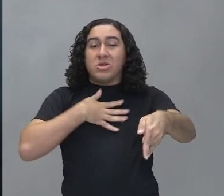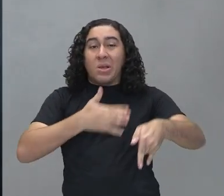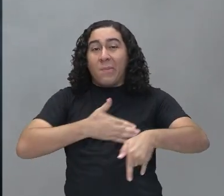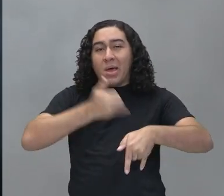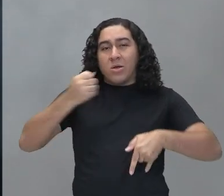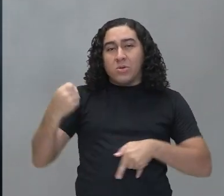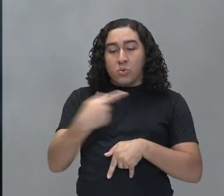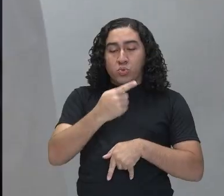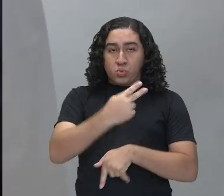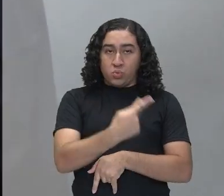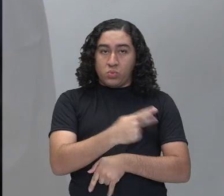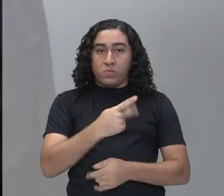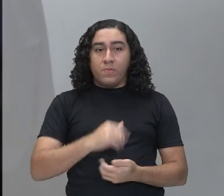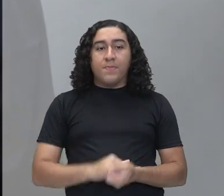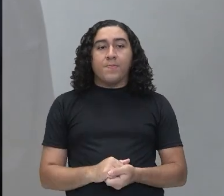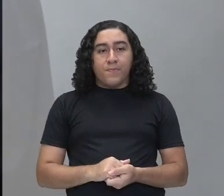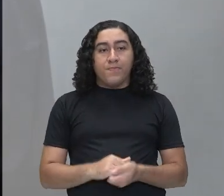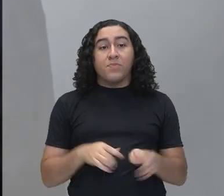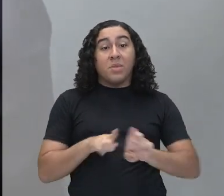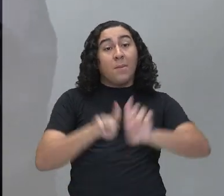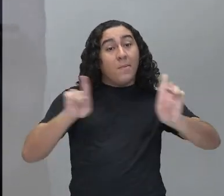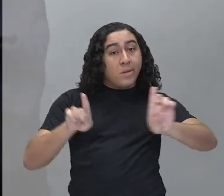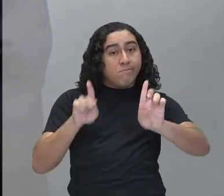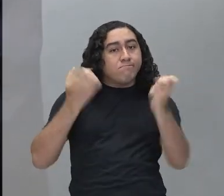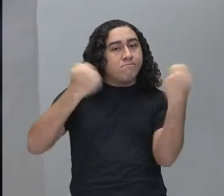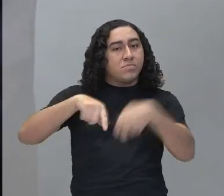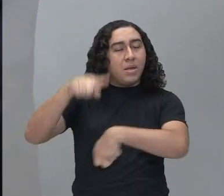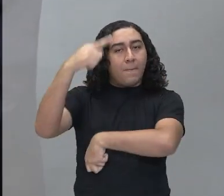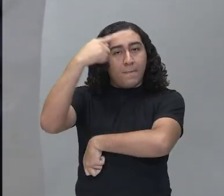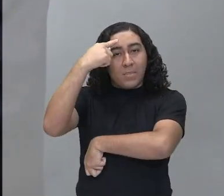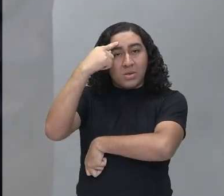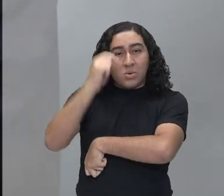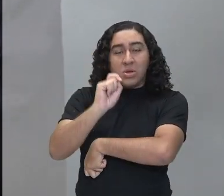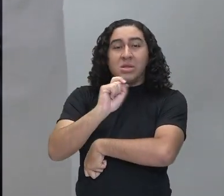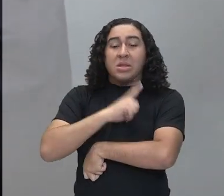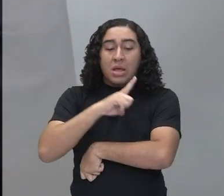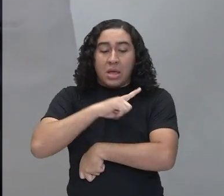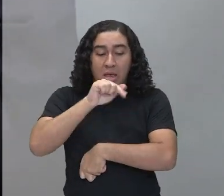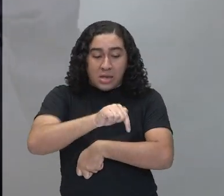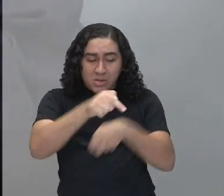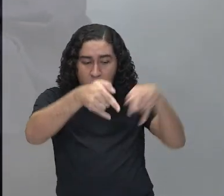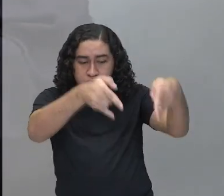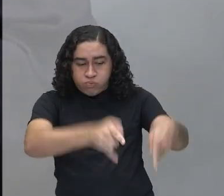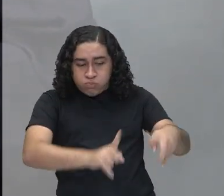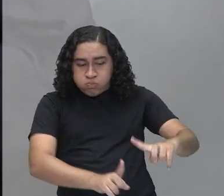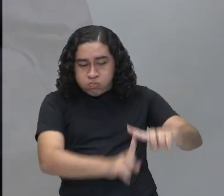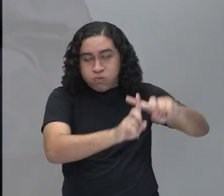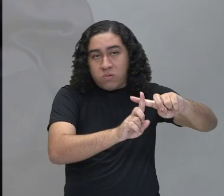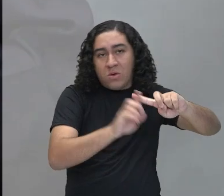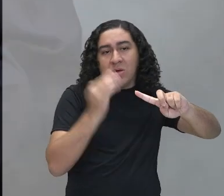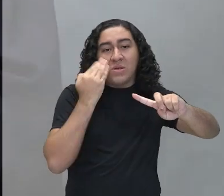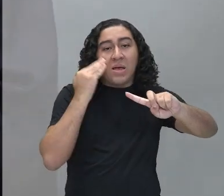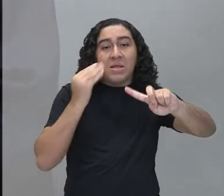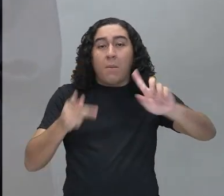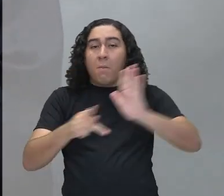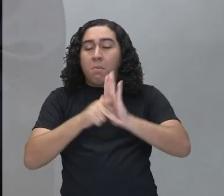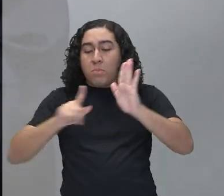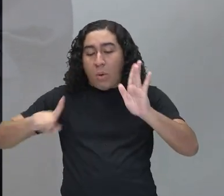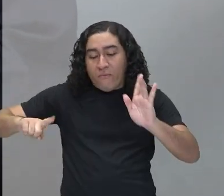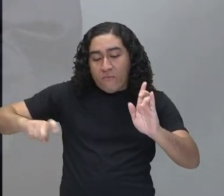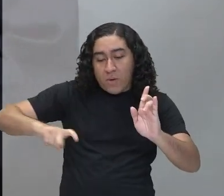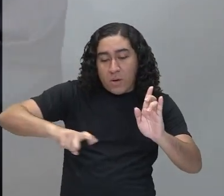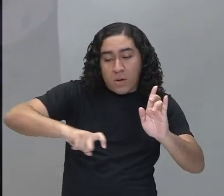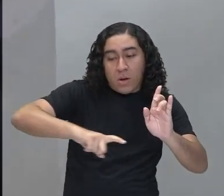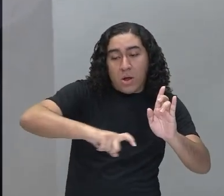que os teus. Mas vale guardar o sumo da parreira do que ao verme do chão ser